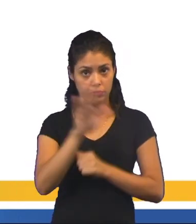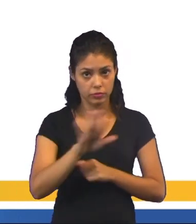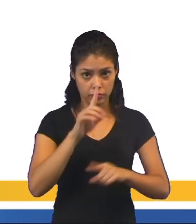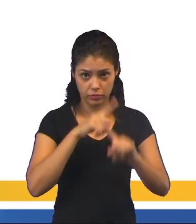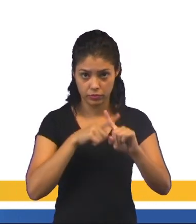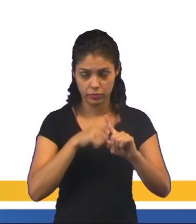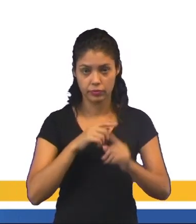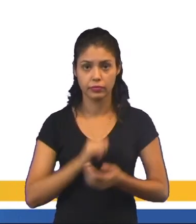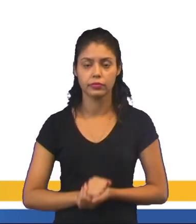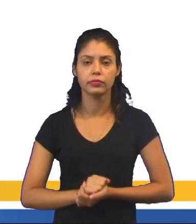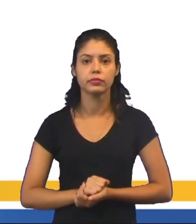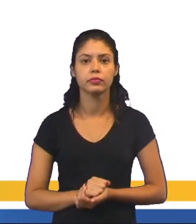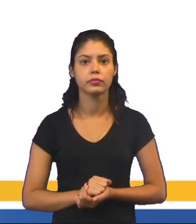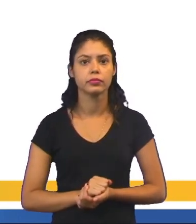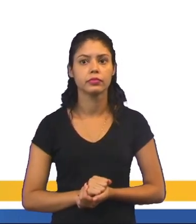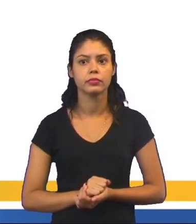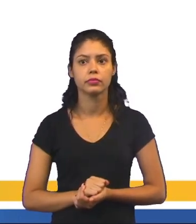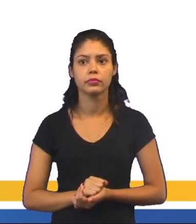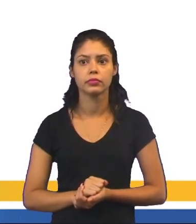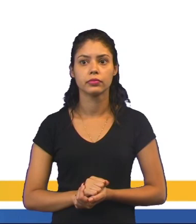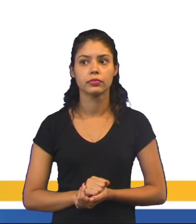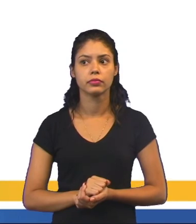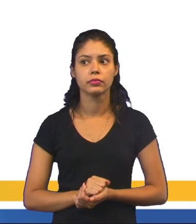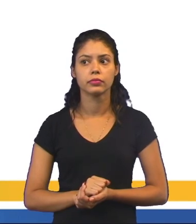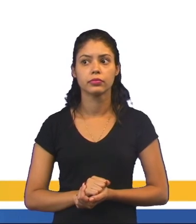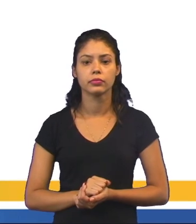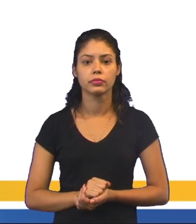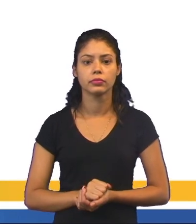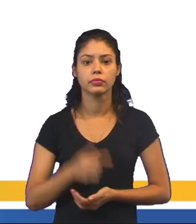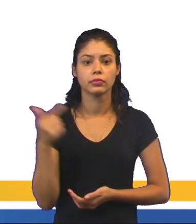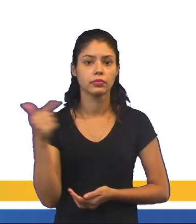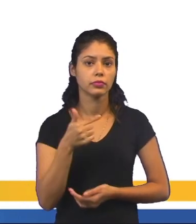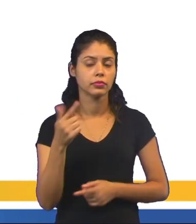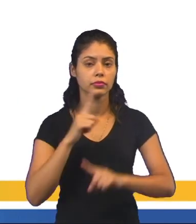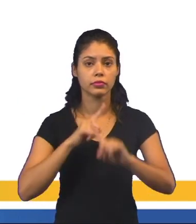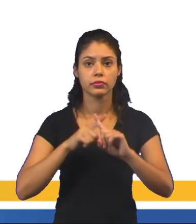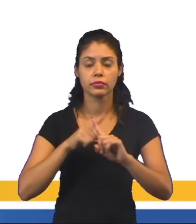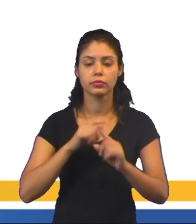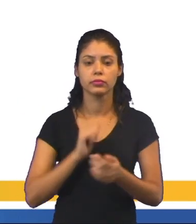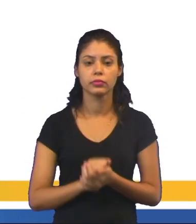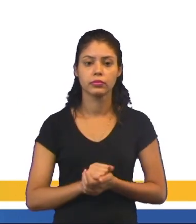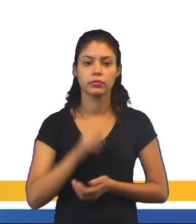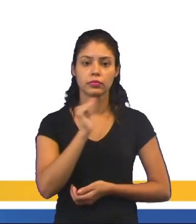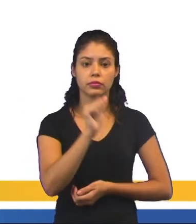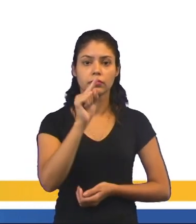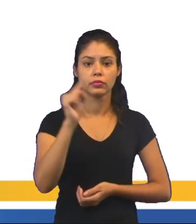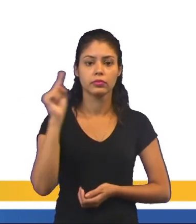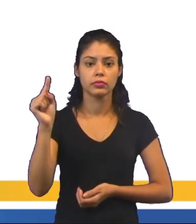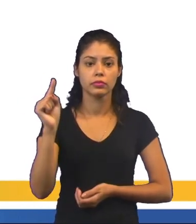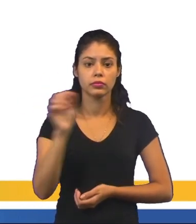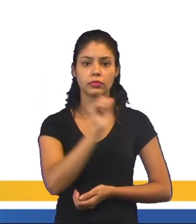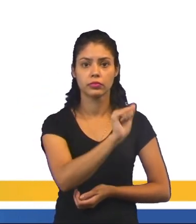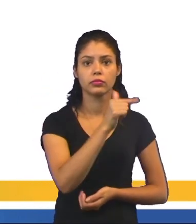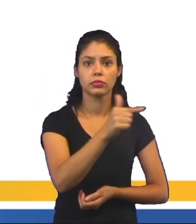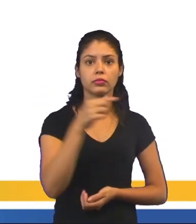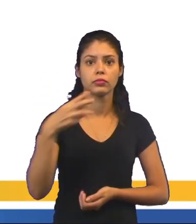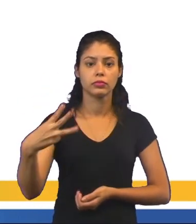as multiplicações. Então, vamos continuar. Segunda multiplicação, A11